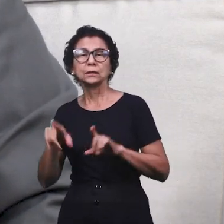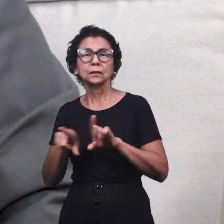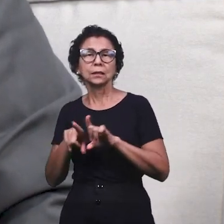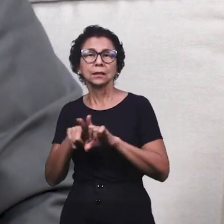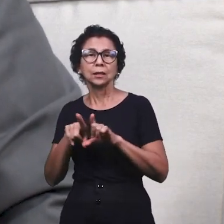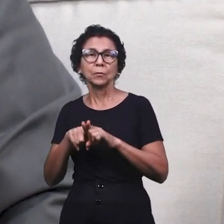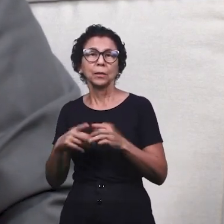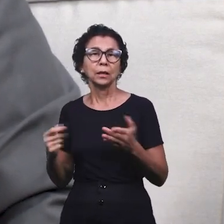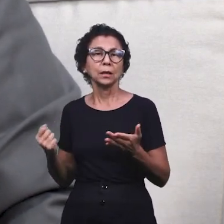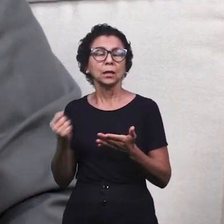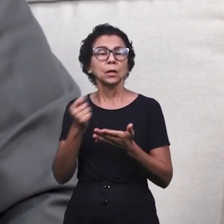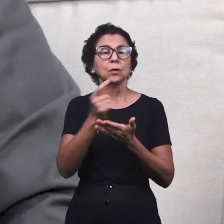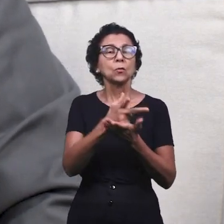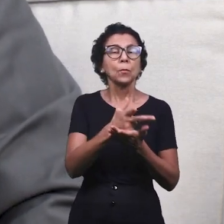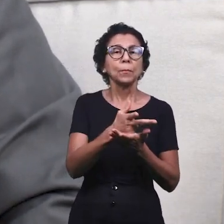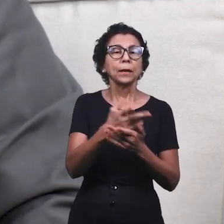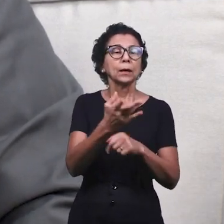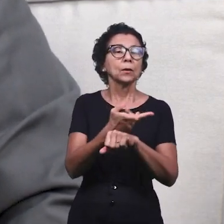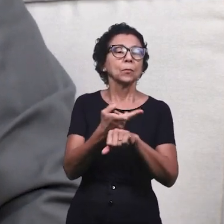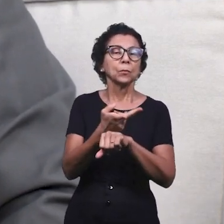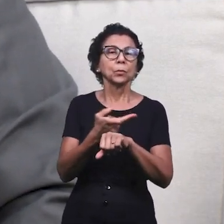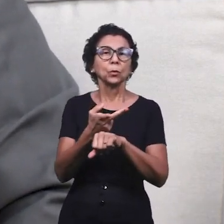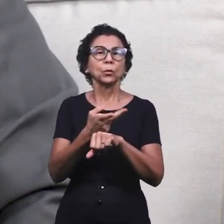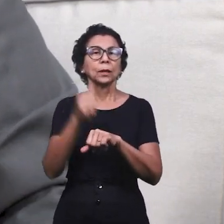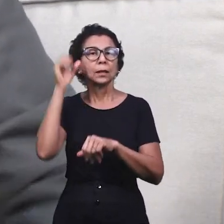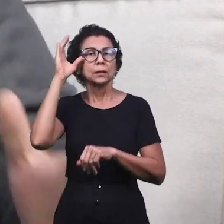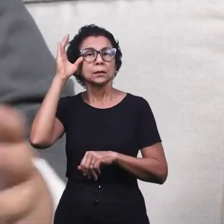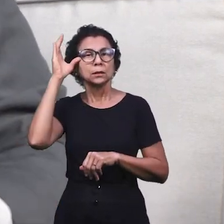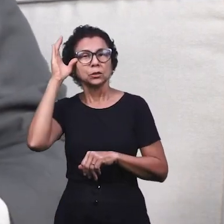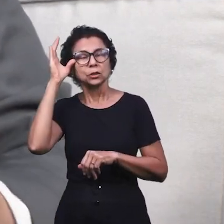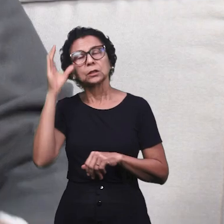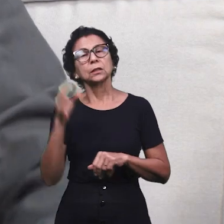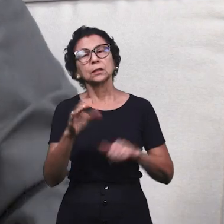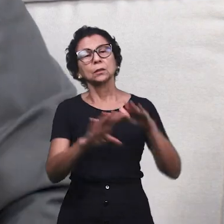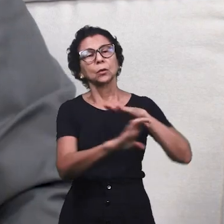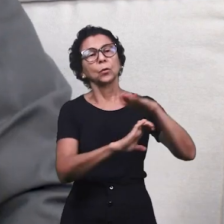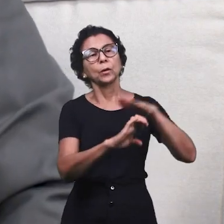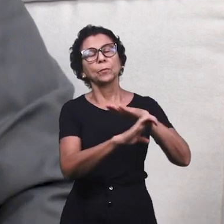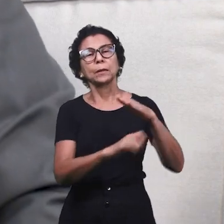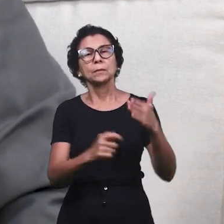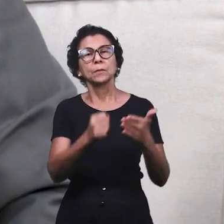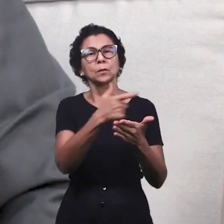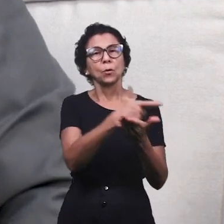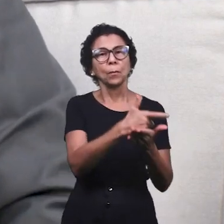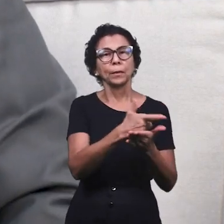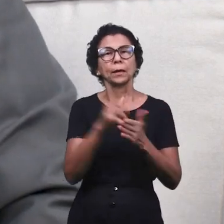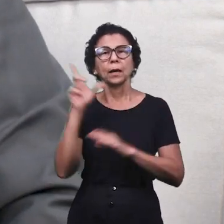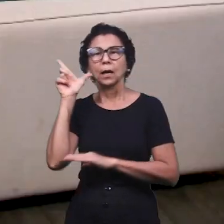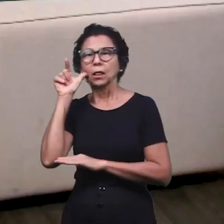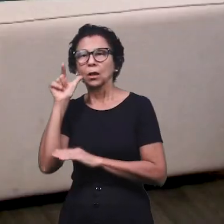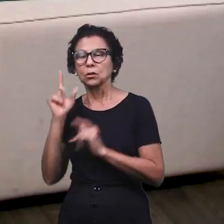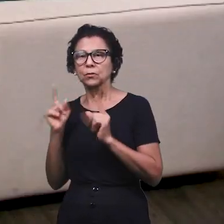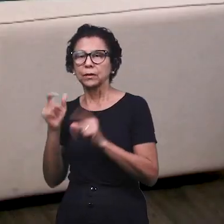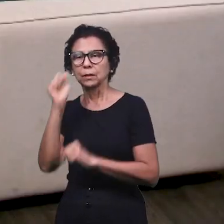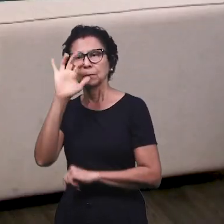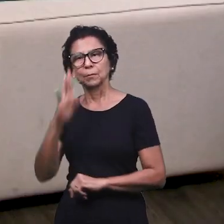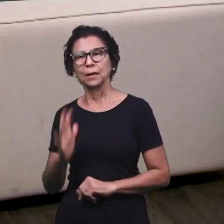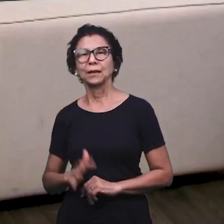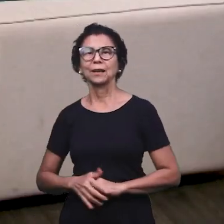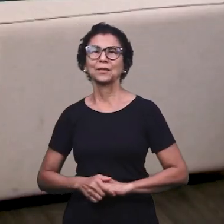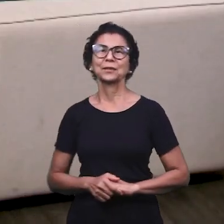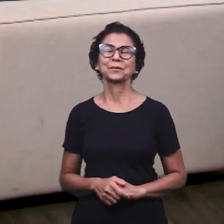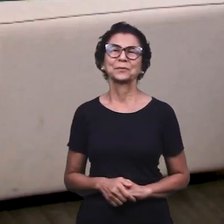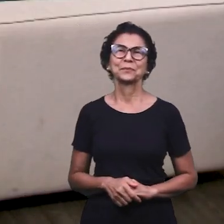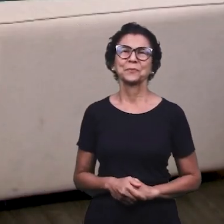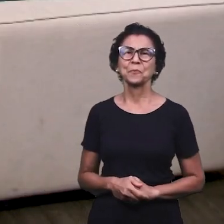coisa. Ele correr atrás, ele ir atrás de um exportador da China para ele ter os produtos mais baratos na loja dele. Pelo que você está falando então,